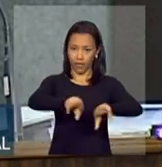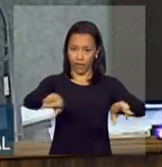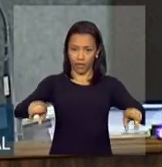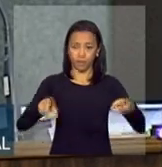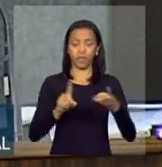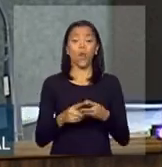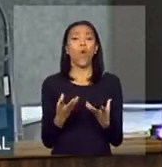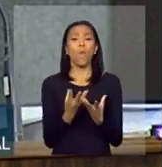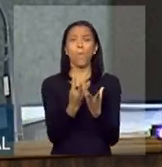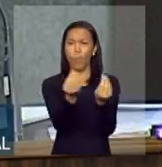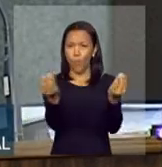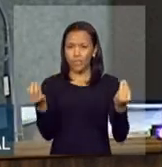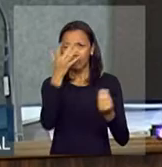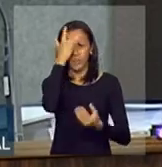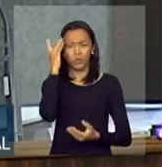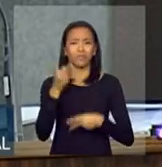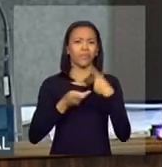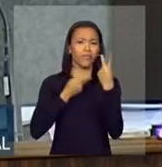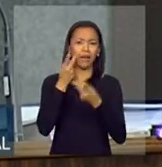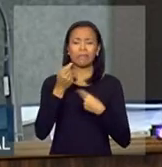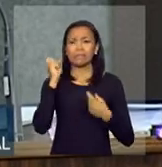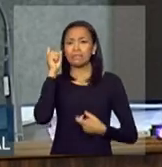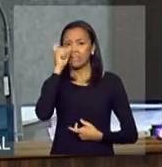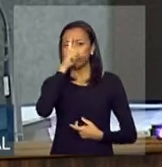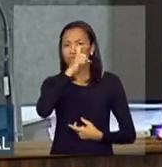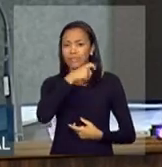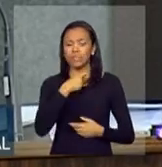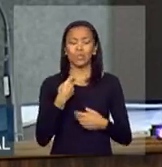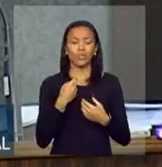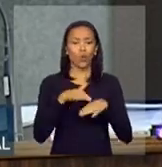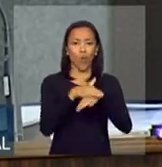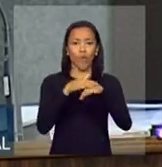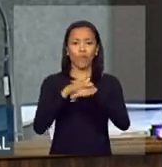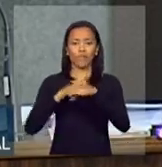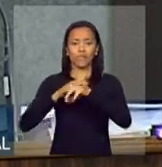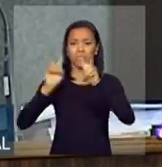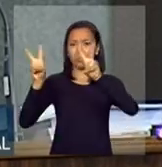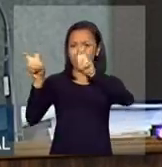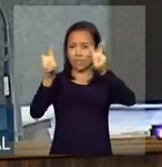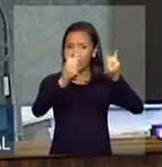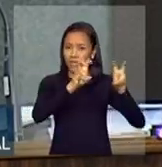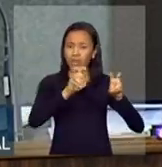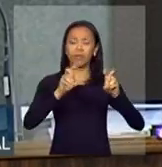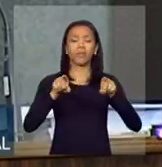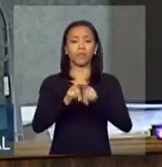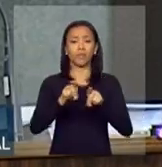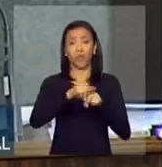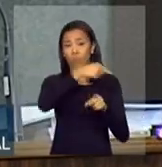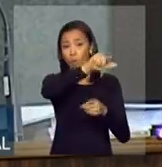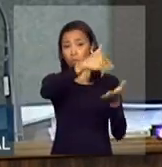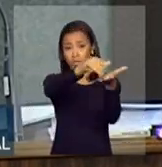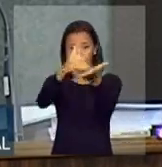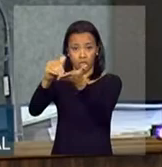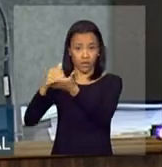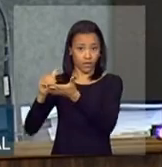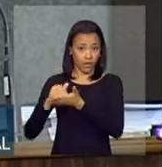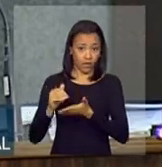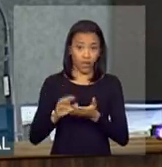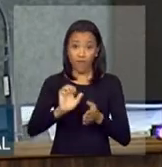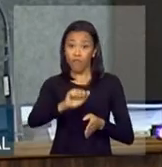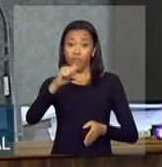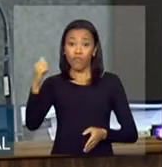Muitos falam da dificuldade de dialogar sobre esse tema com outras secretarias, com outros atores fora do